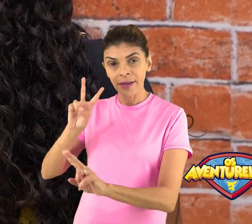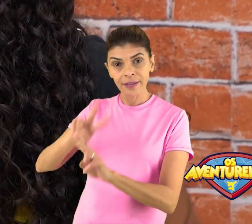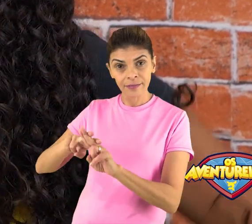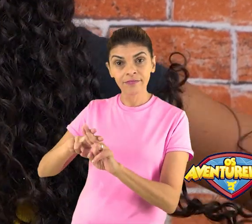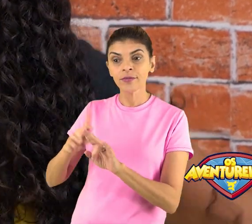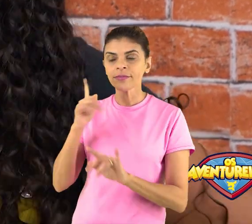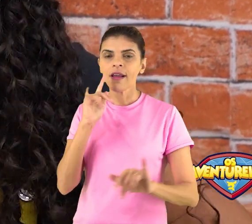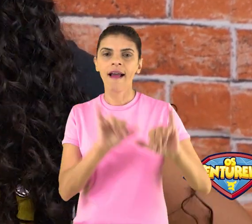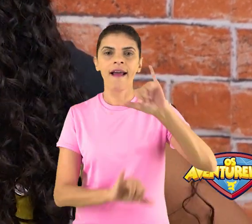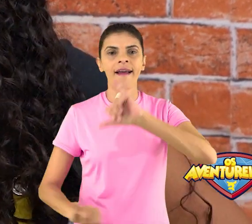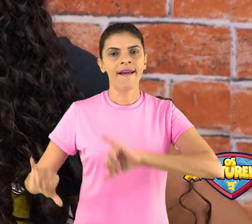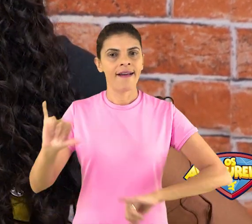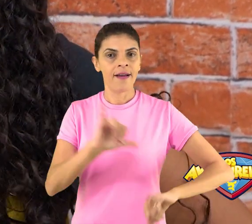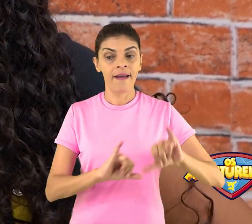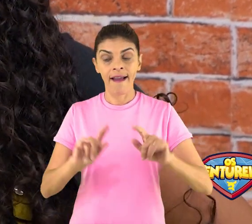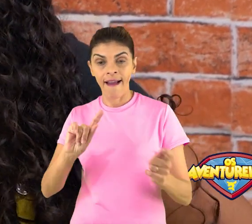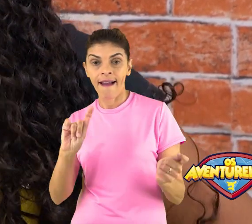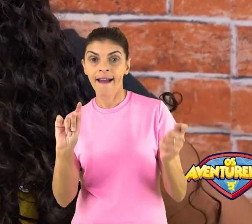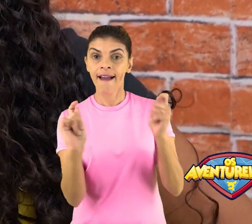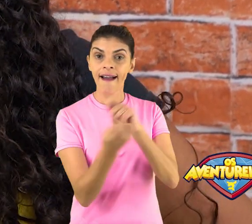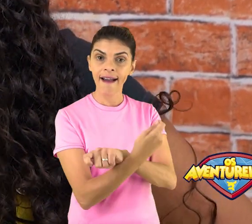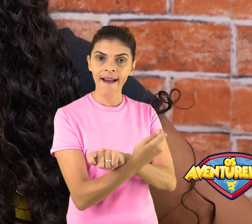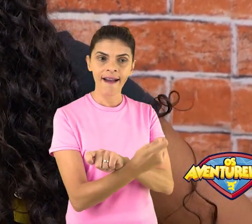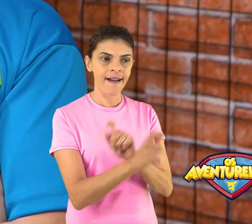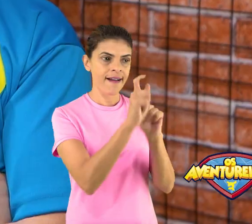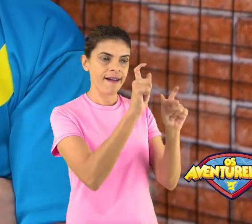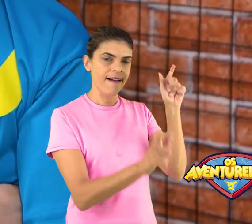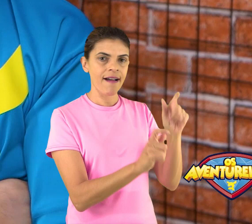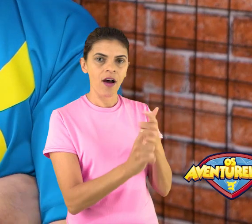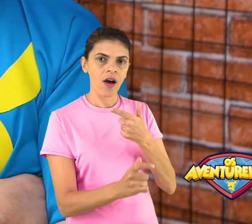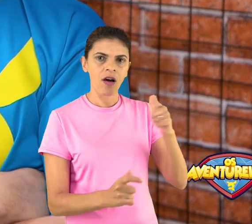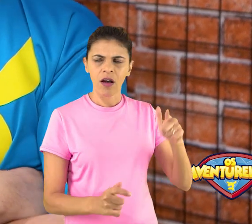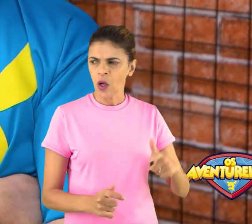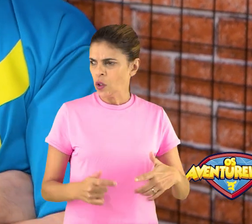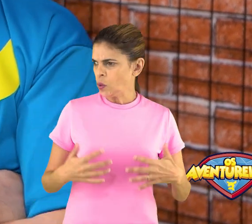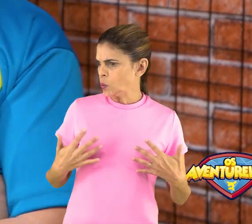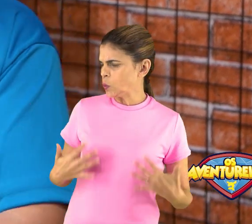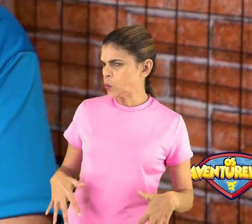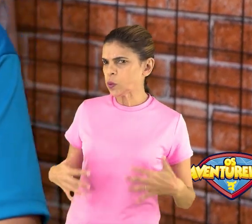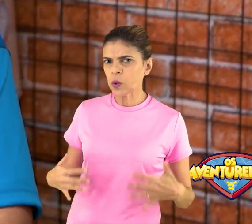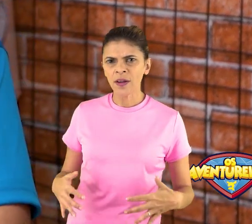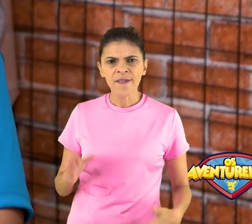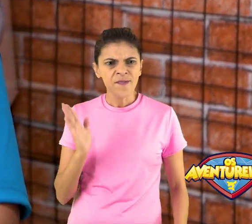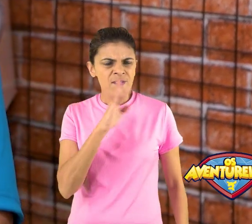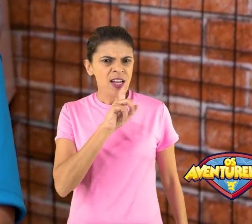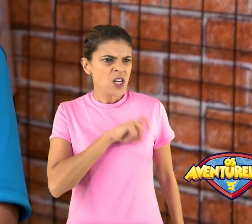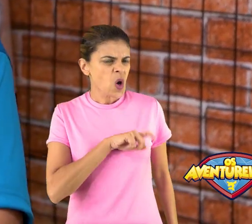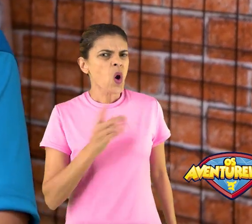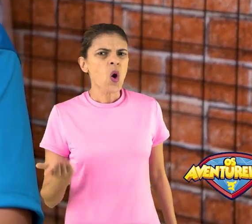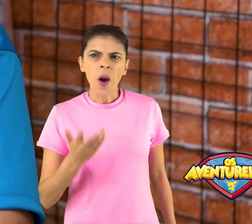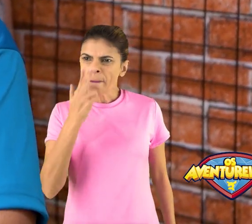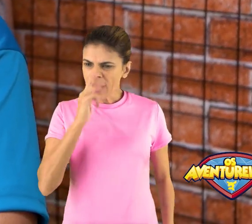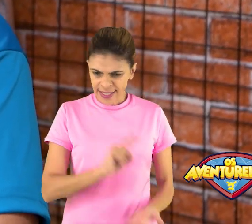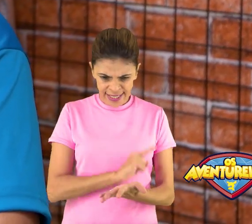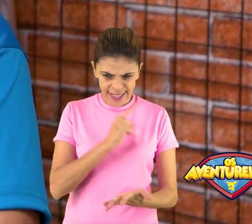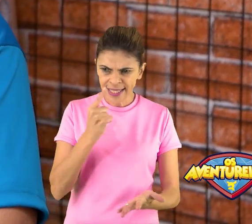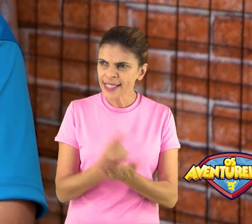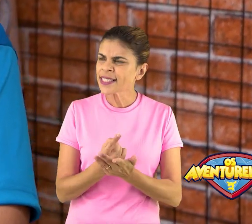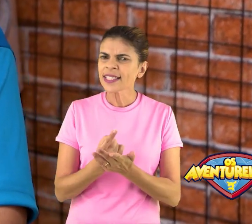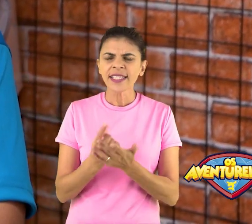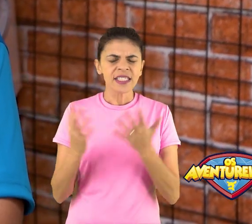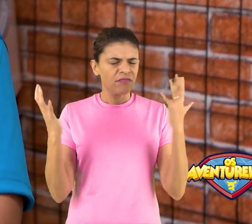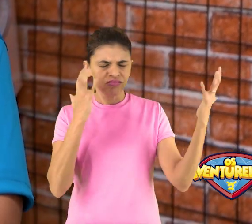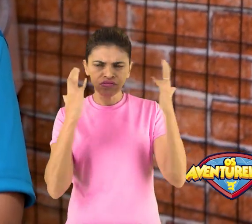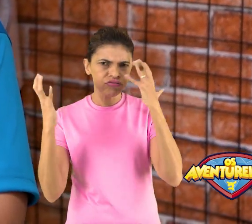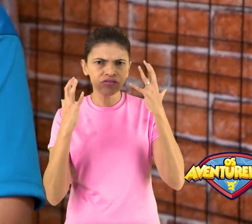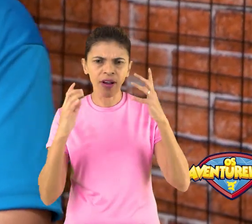seu laboratório. Agora ele quer transformar essa pessoa num ciborgue. Caramba! Os vilões hoje tiraram o dia para perturbar.